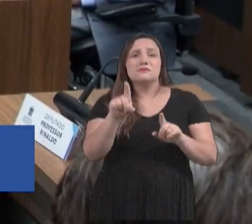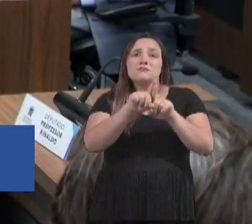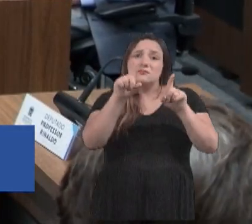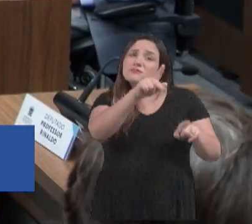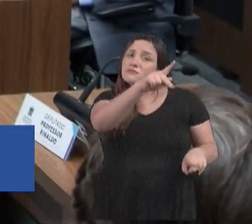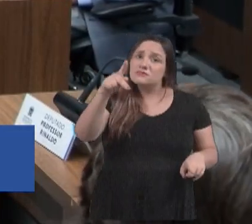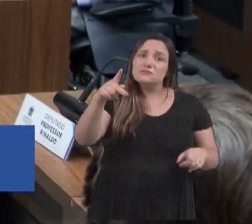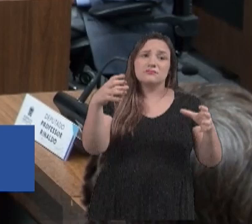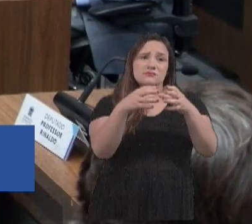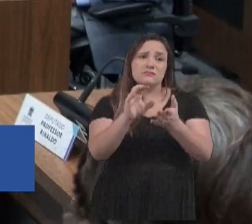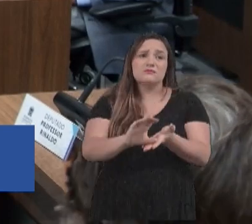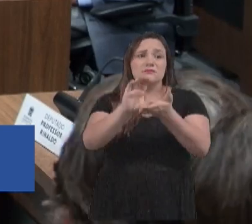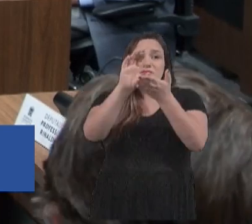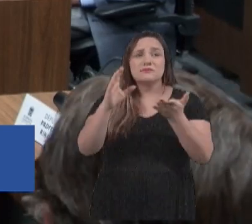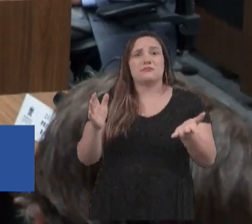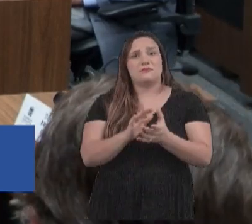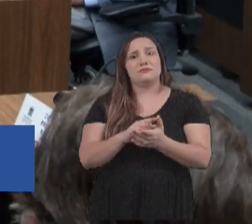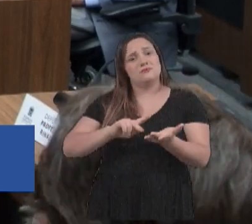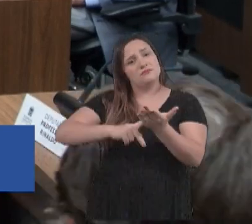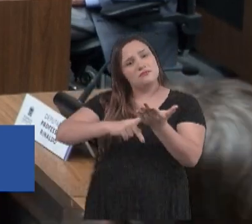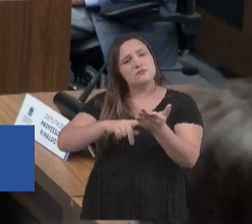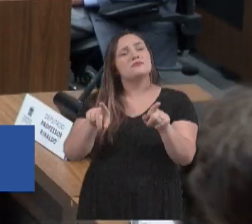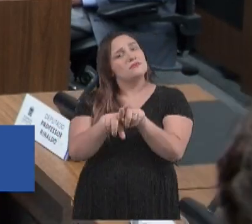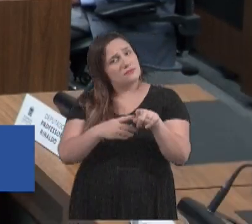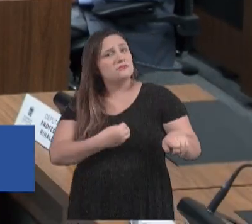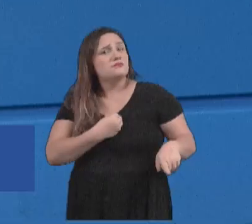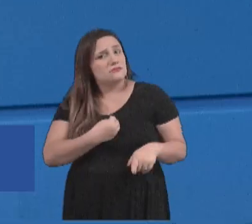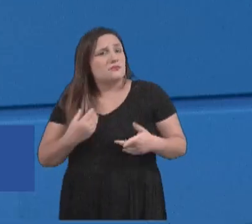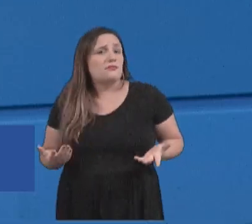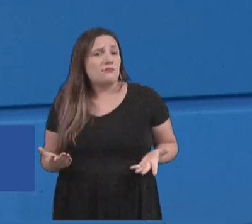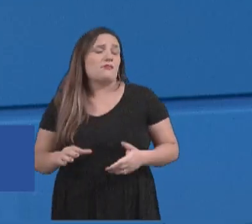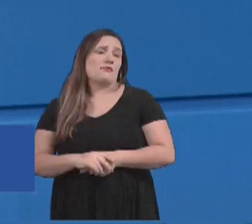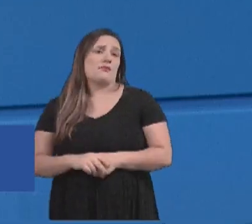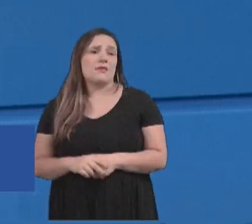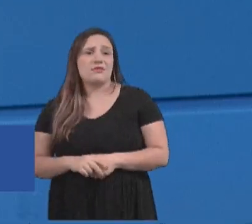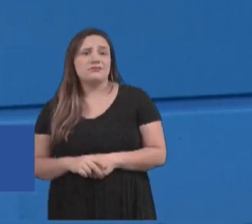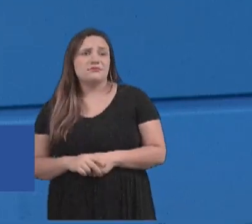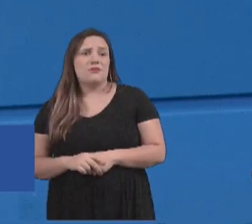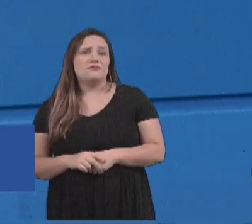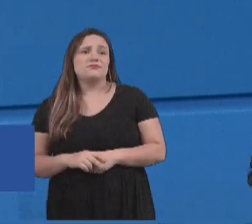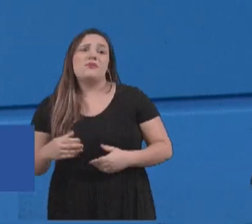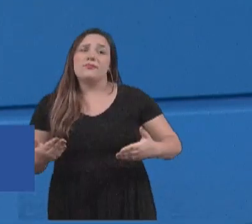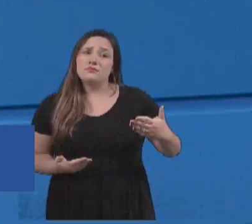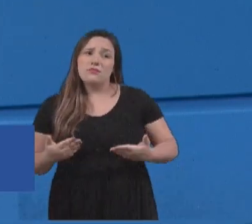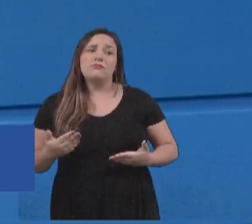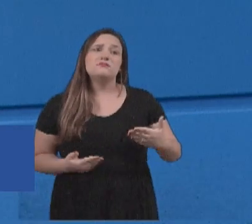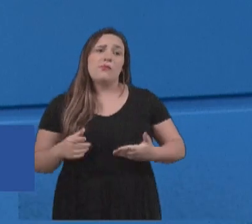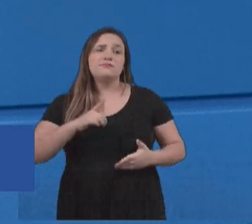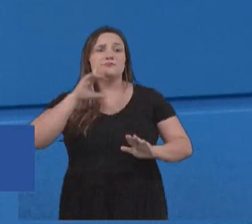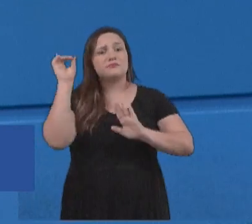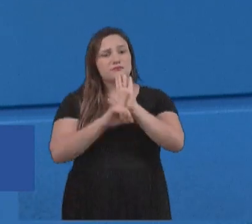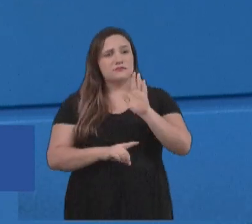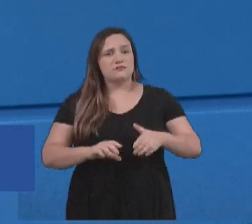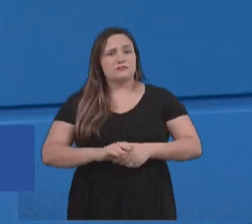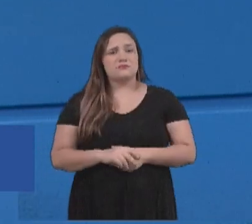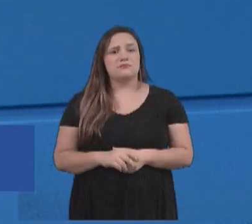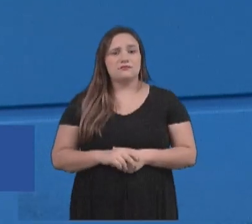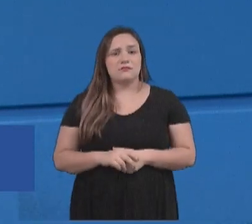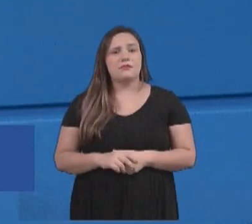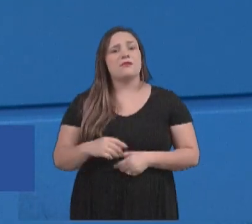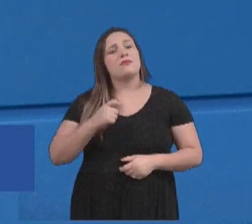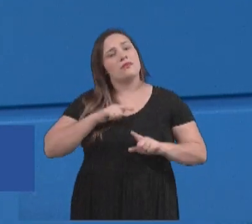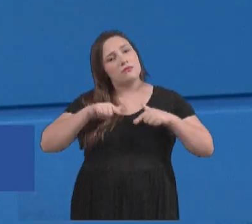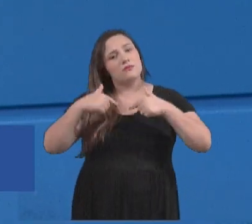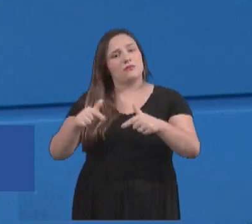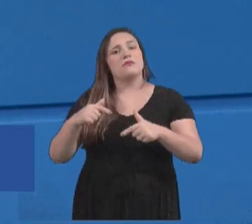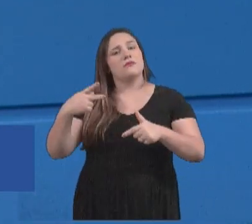CACEMES, com o conselho, com os sindicatos que também fazem parte do comitê. Os servidores e servidora têm toda a legitimidade para fazer isso e eu defendo